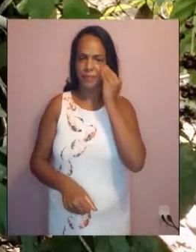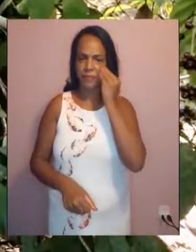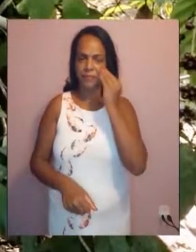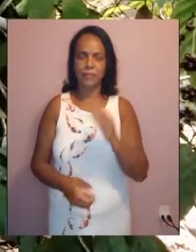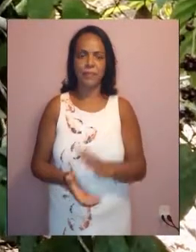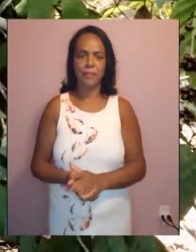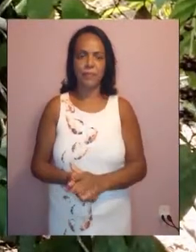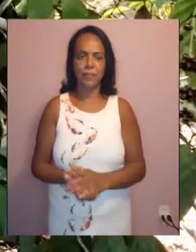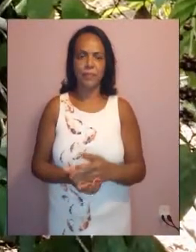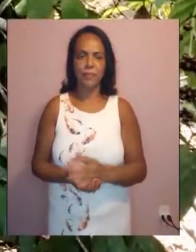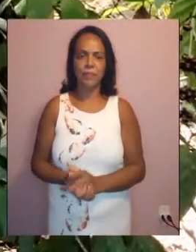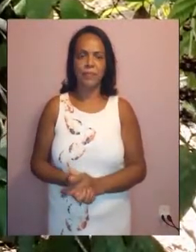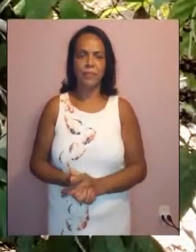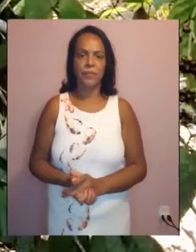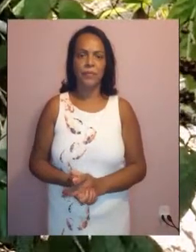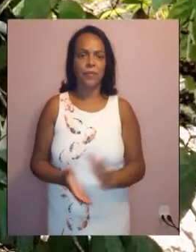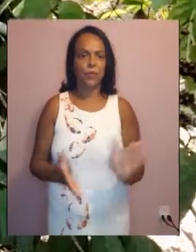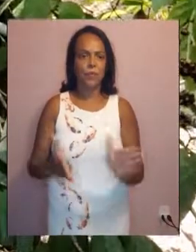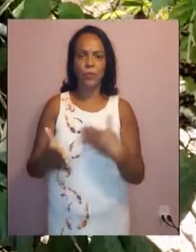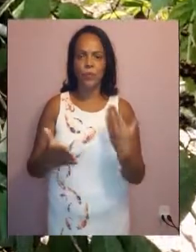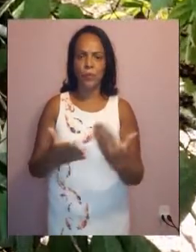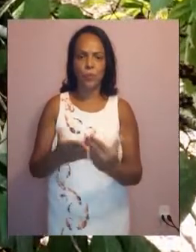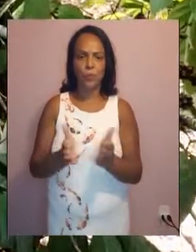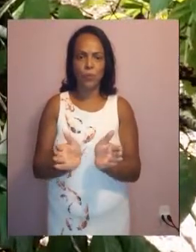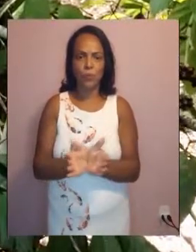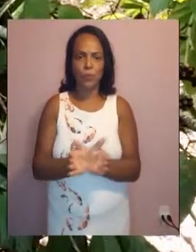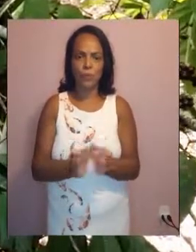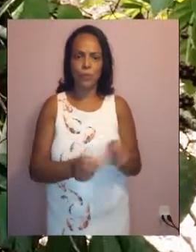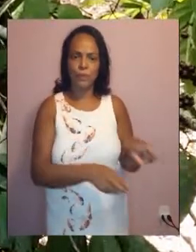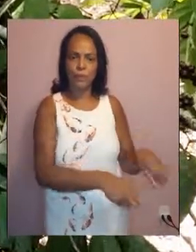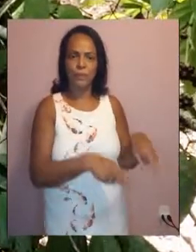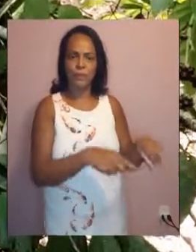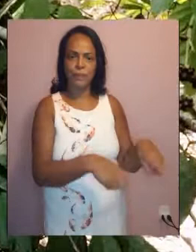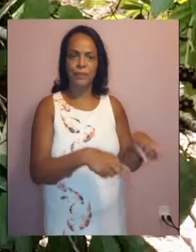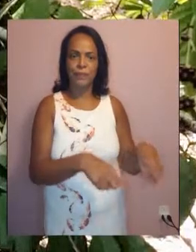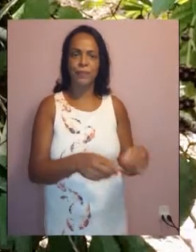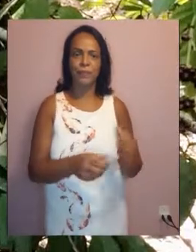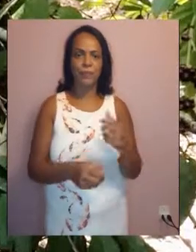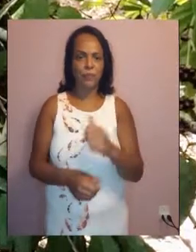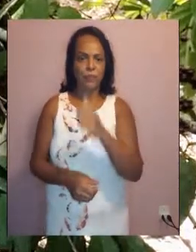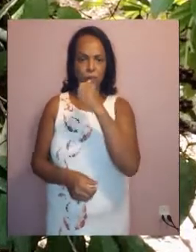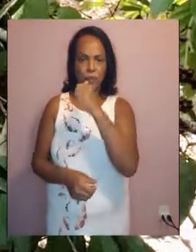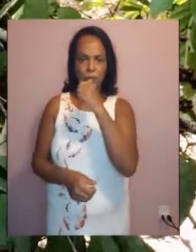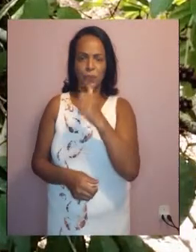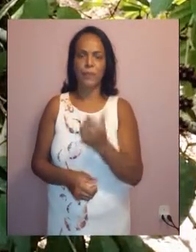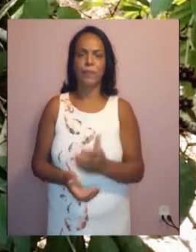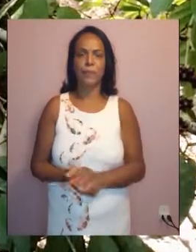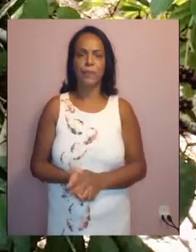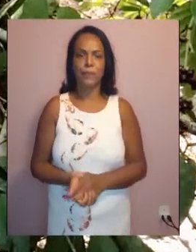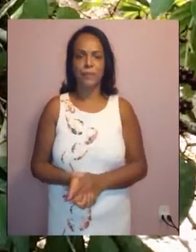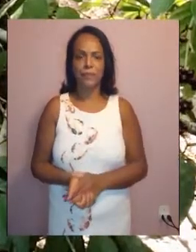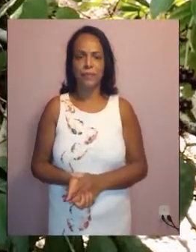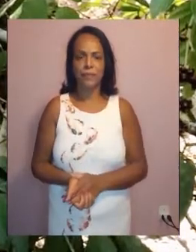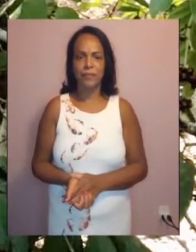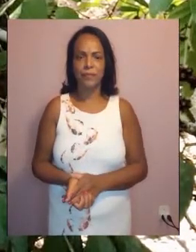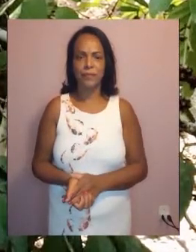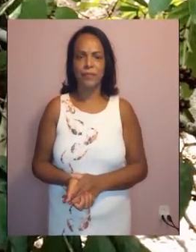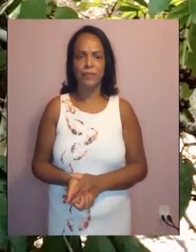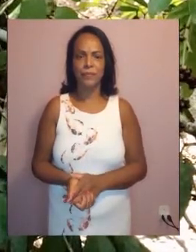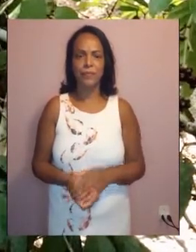ele naturalmente, o mestre também. Ele até relatou que